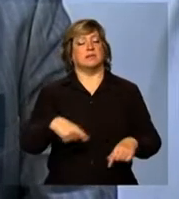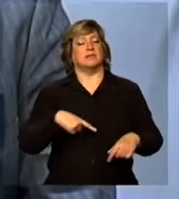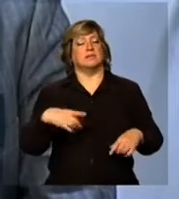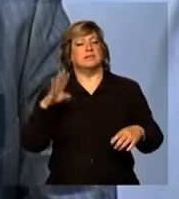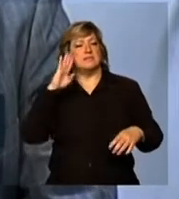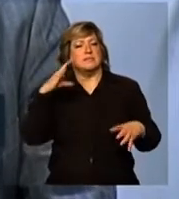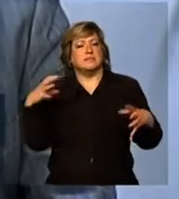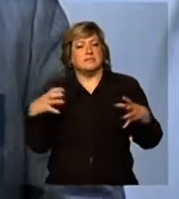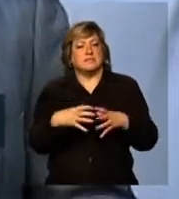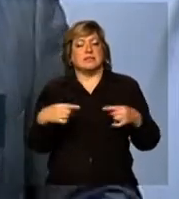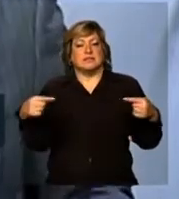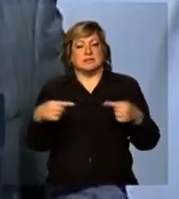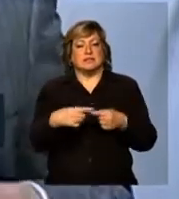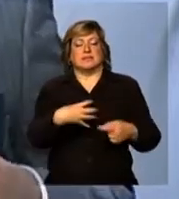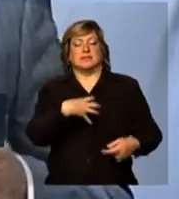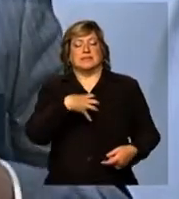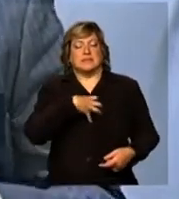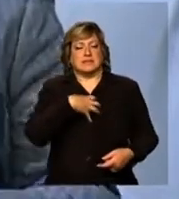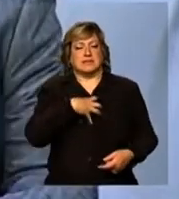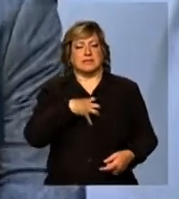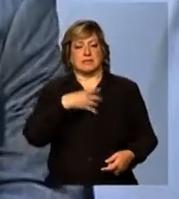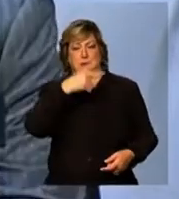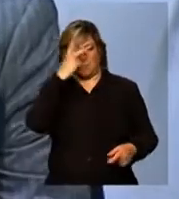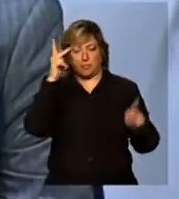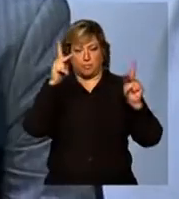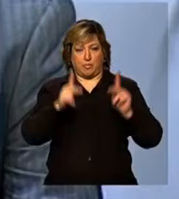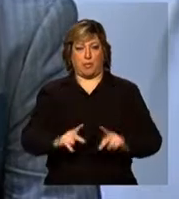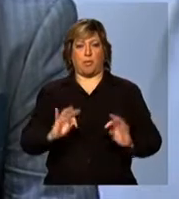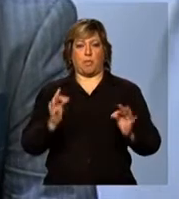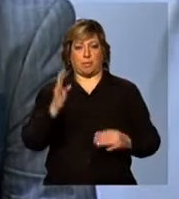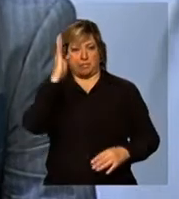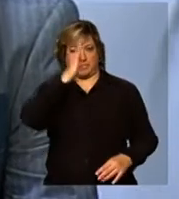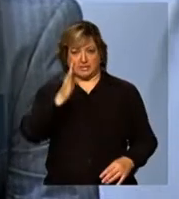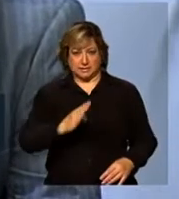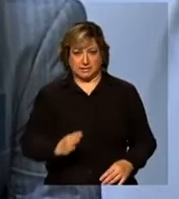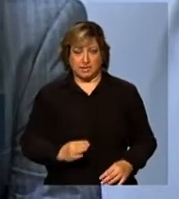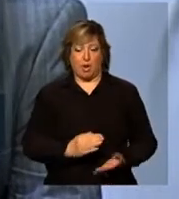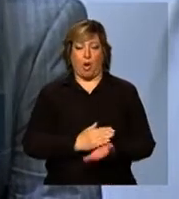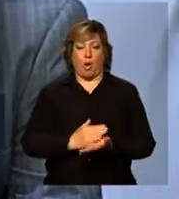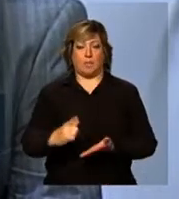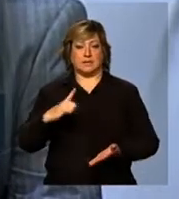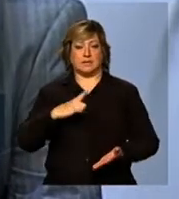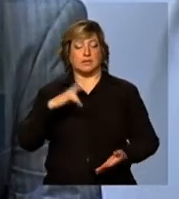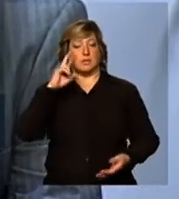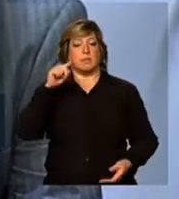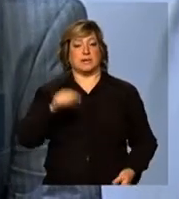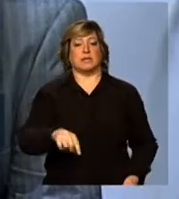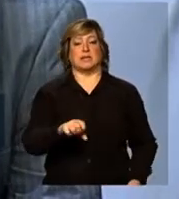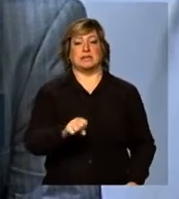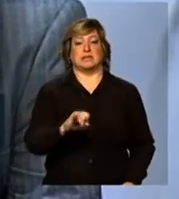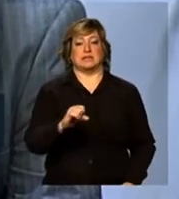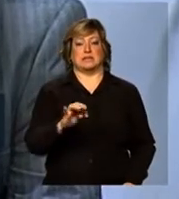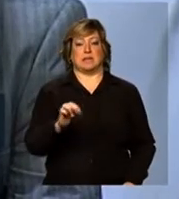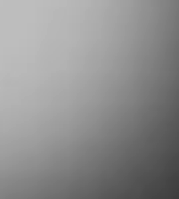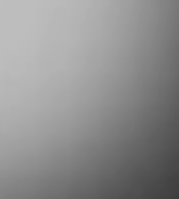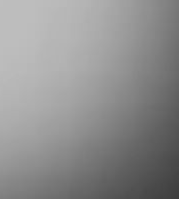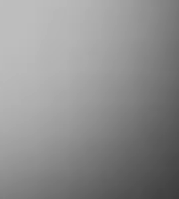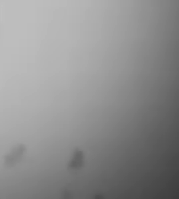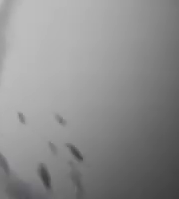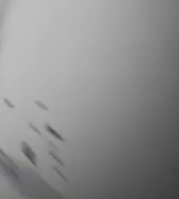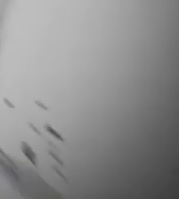sentimento e a confiança que o conjunto da população brasileira passa a texto do seu Sistema Nacional público de